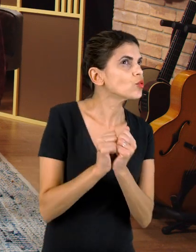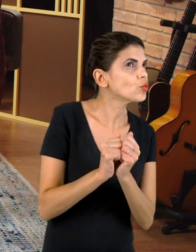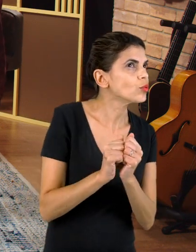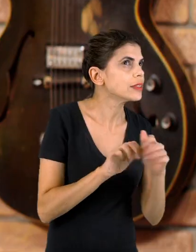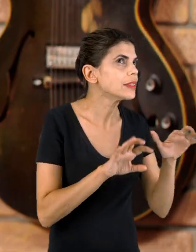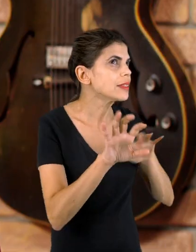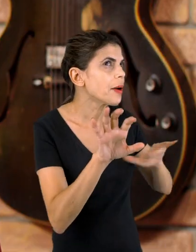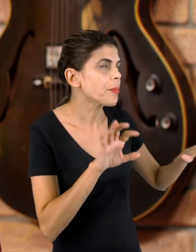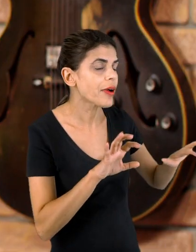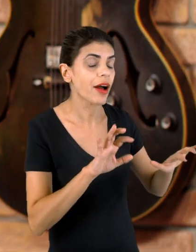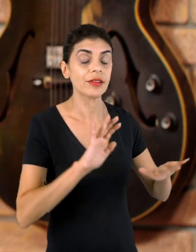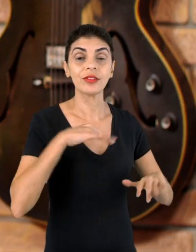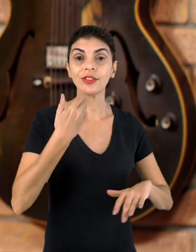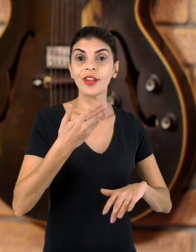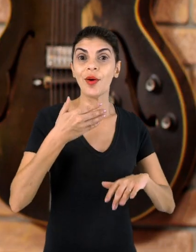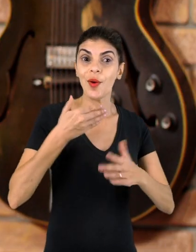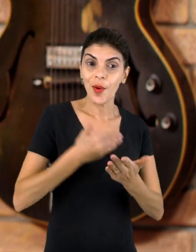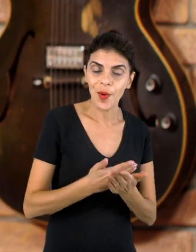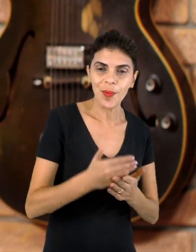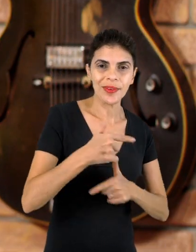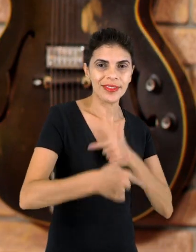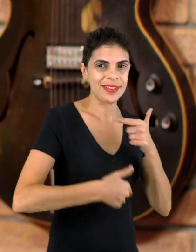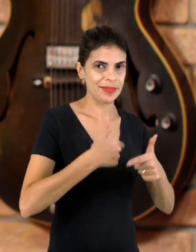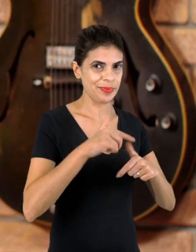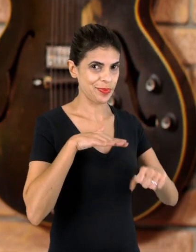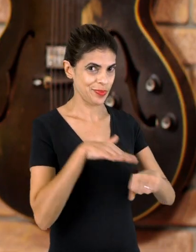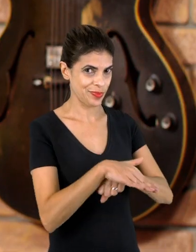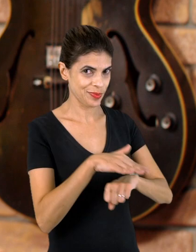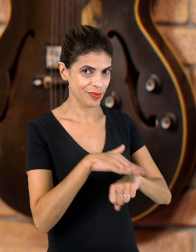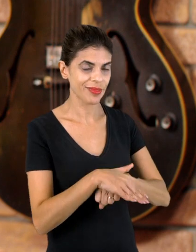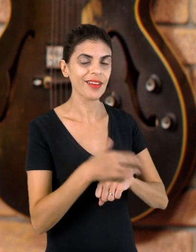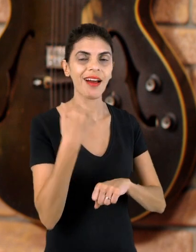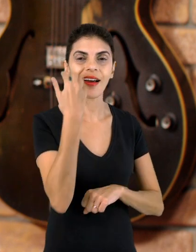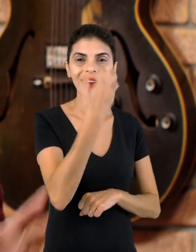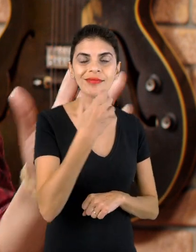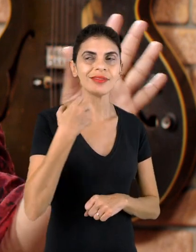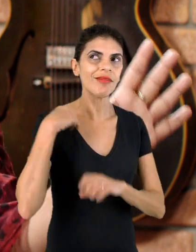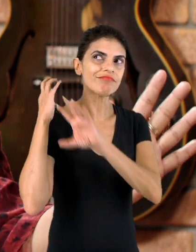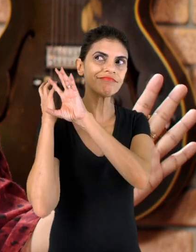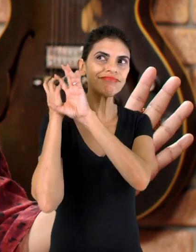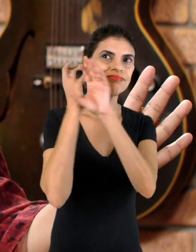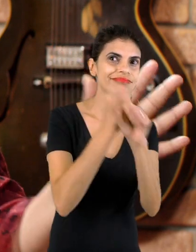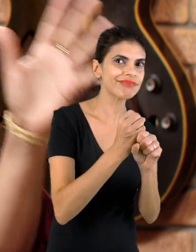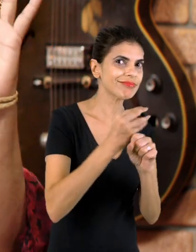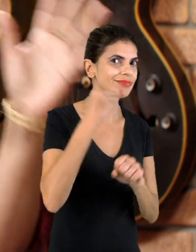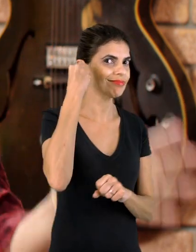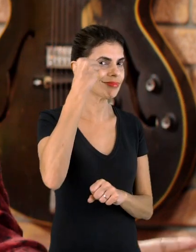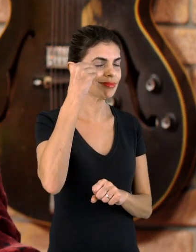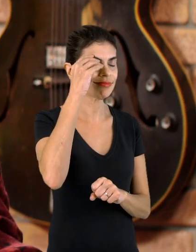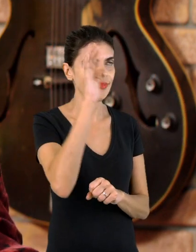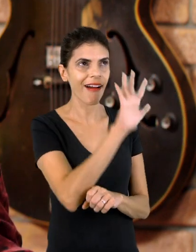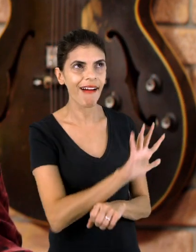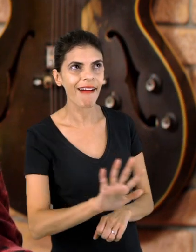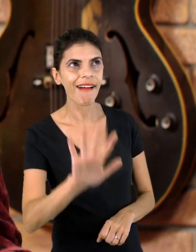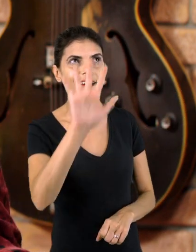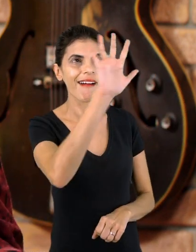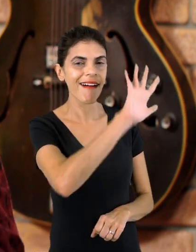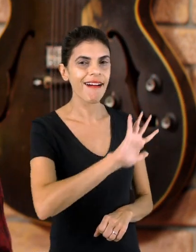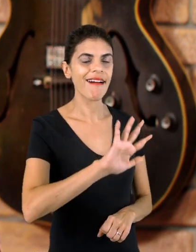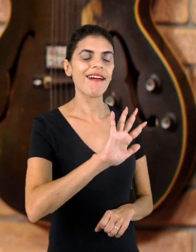também. Depois, quando eu entro na noite, aí eu vinha com toda essa carga de ouvir tudo